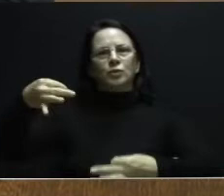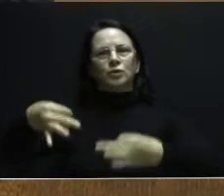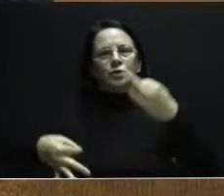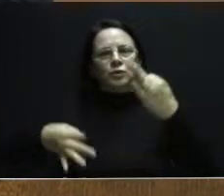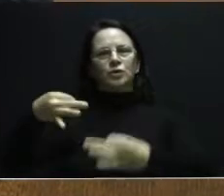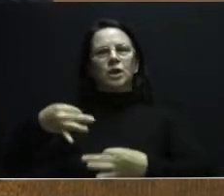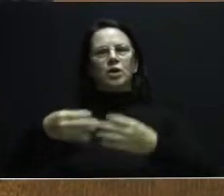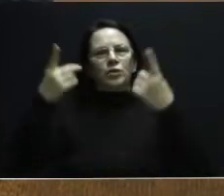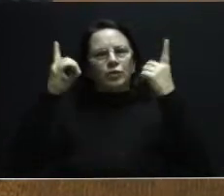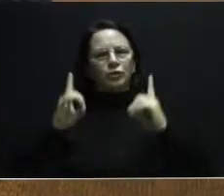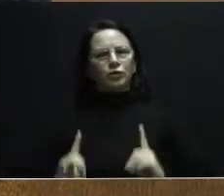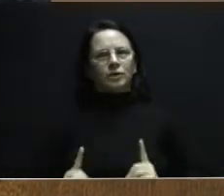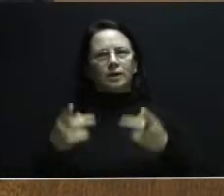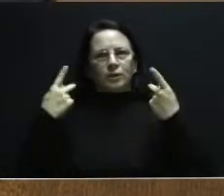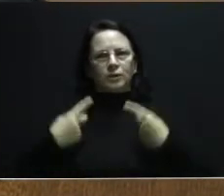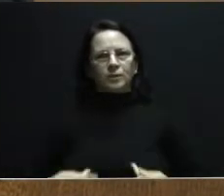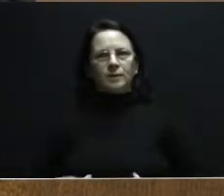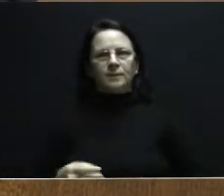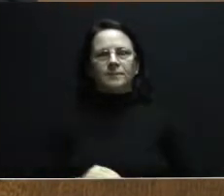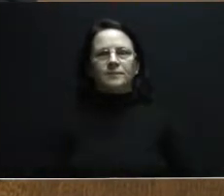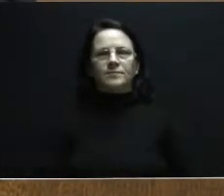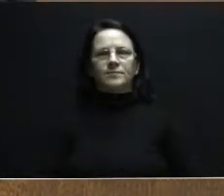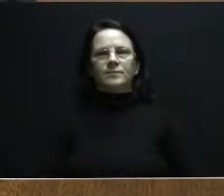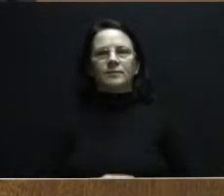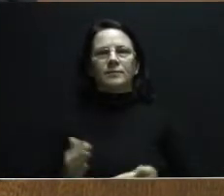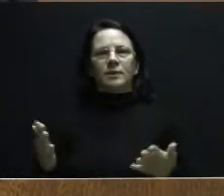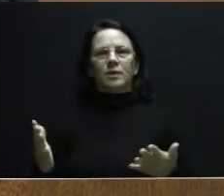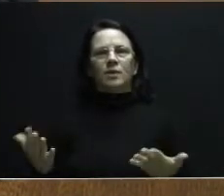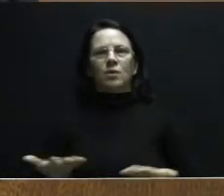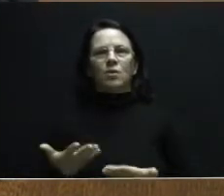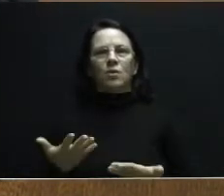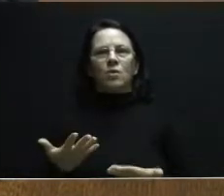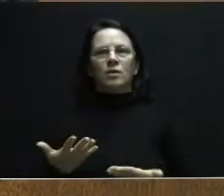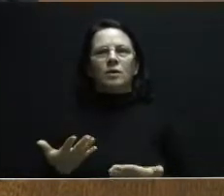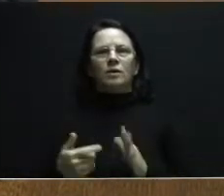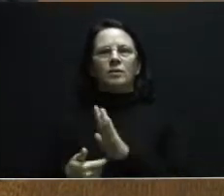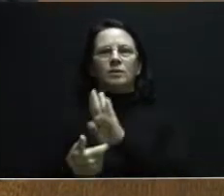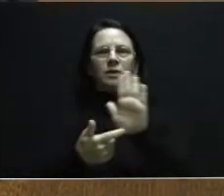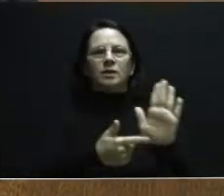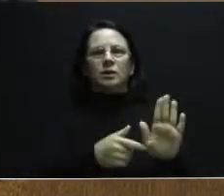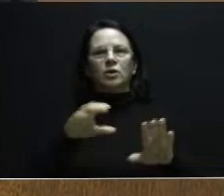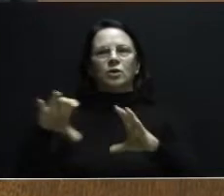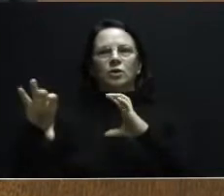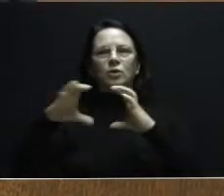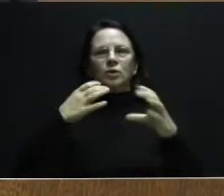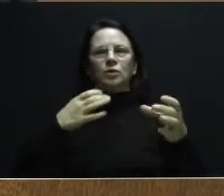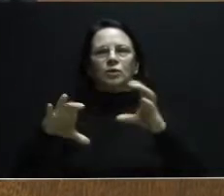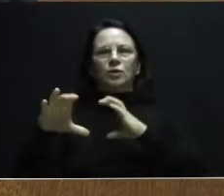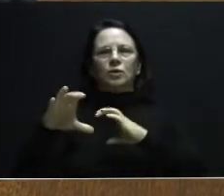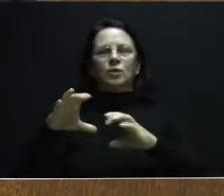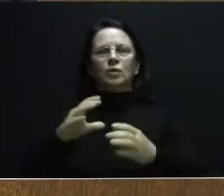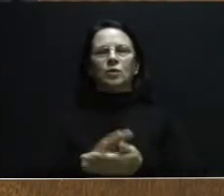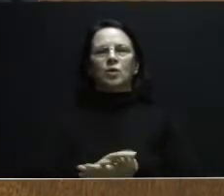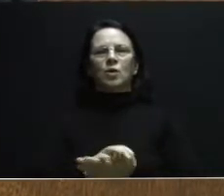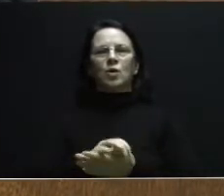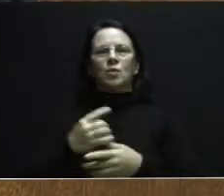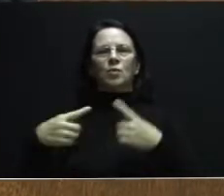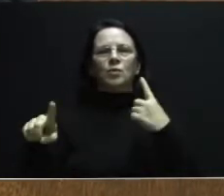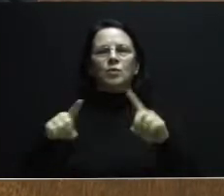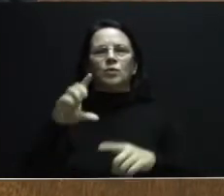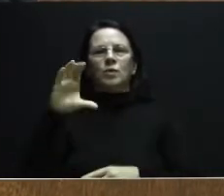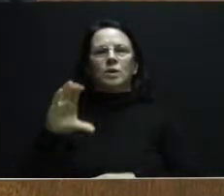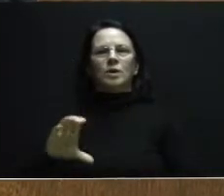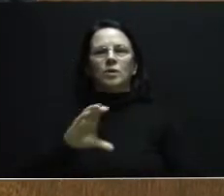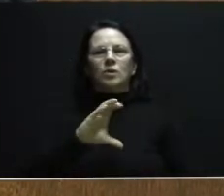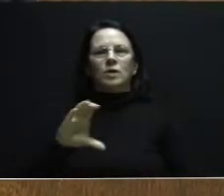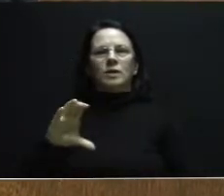a dignidade humana. Neste momento, acompanharemos a apresentação do coral Projeto Músicos Católicos da